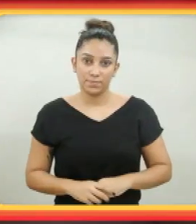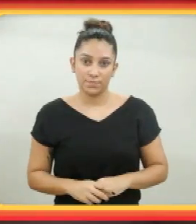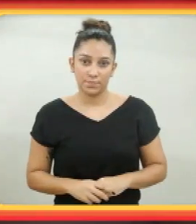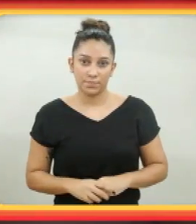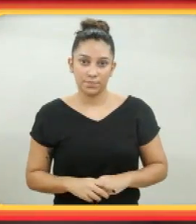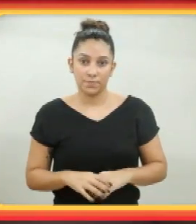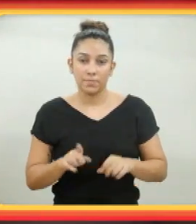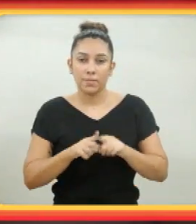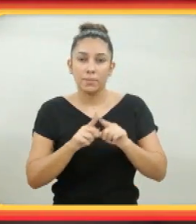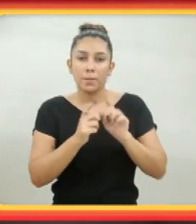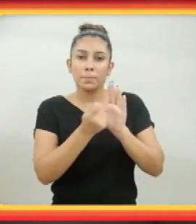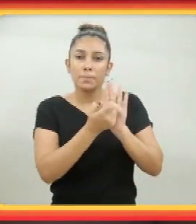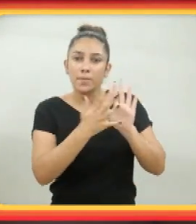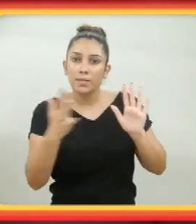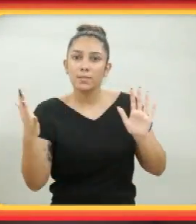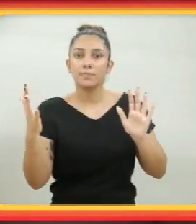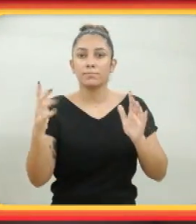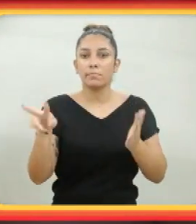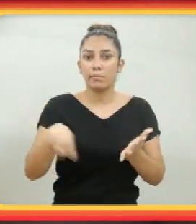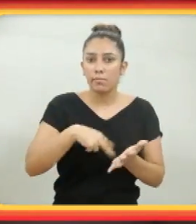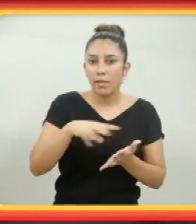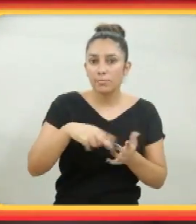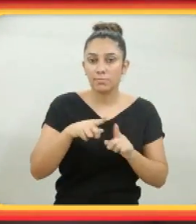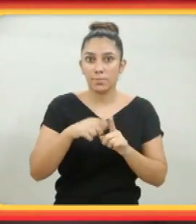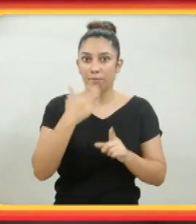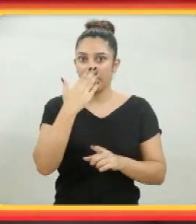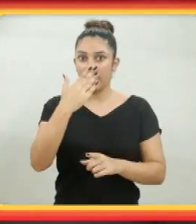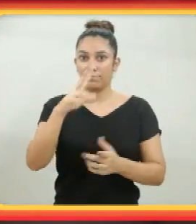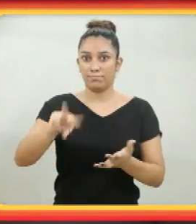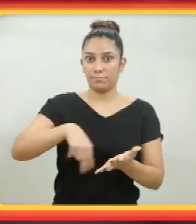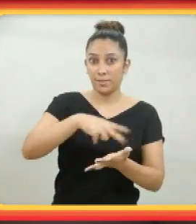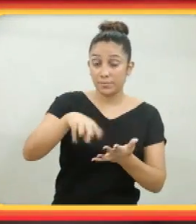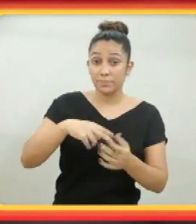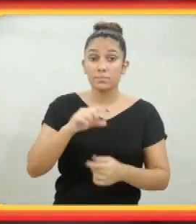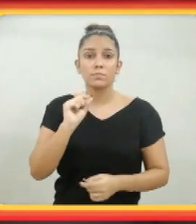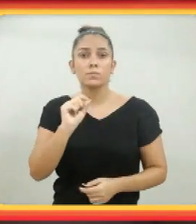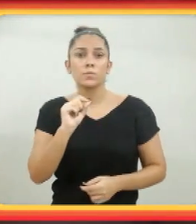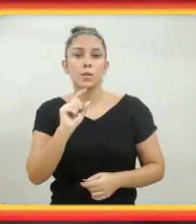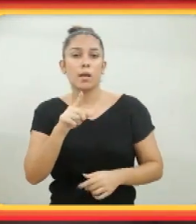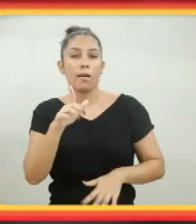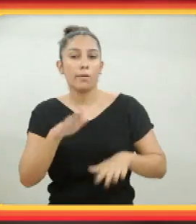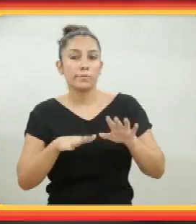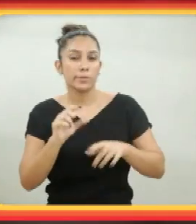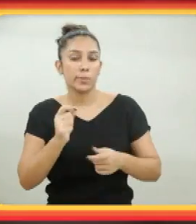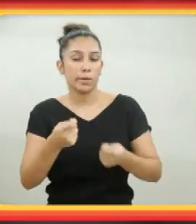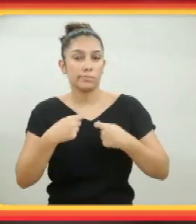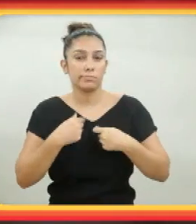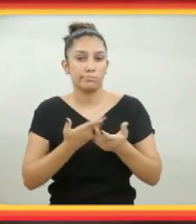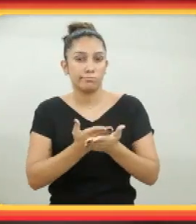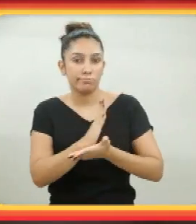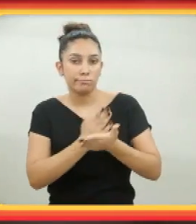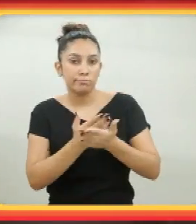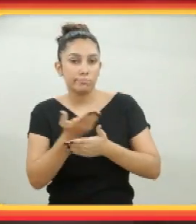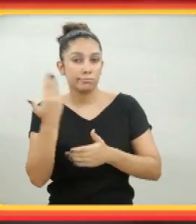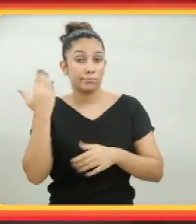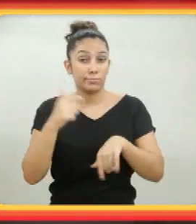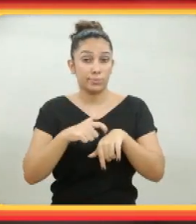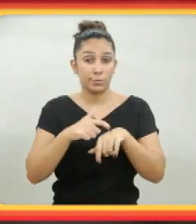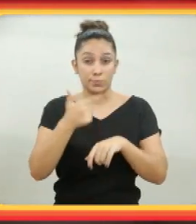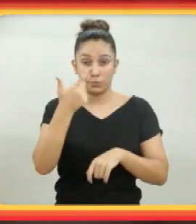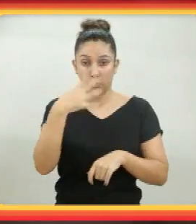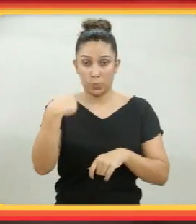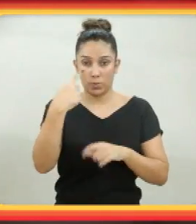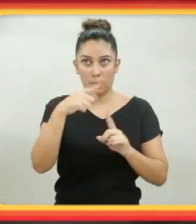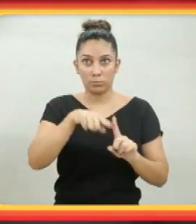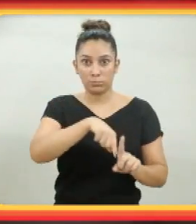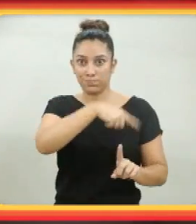distúrbio neurológico que eu tenho me faz ter pontos coloridos brilhando,